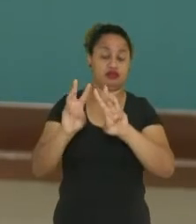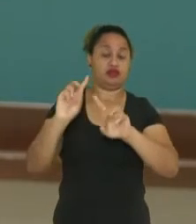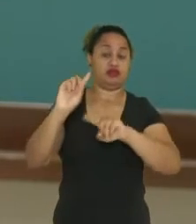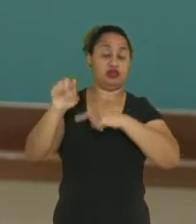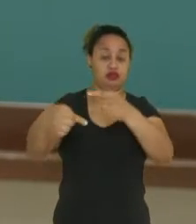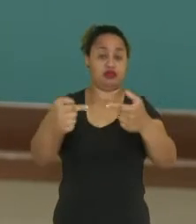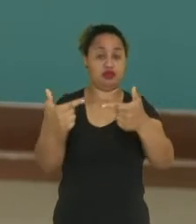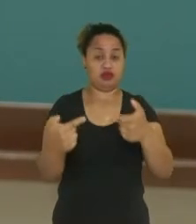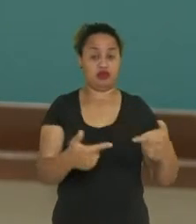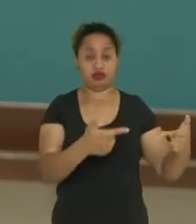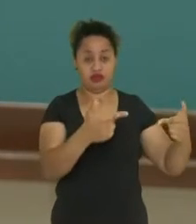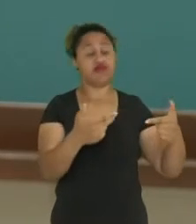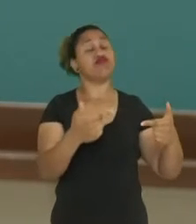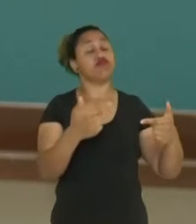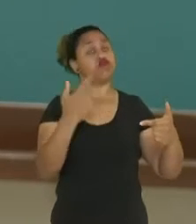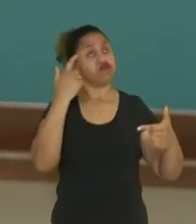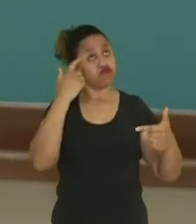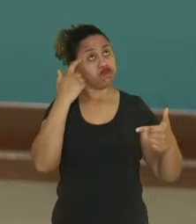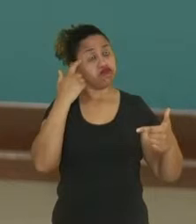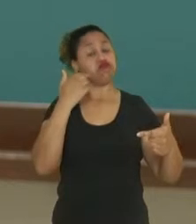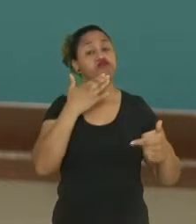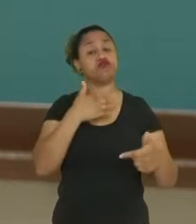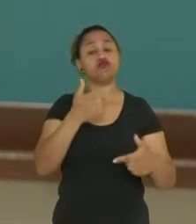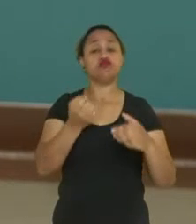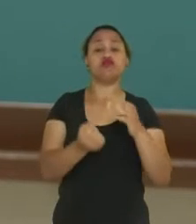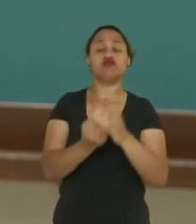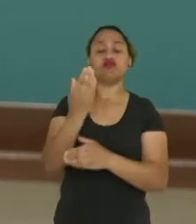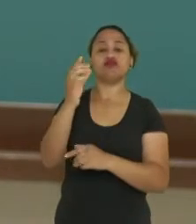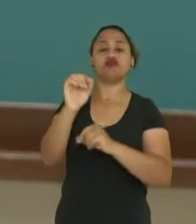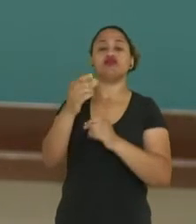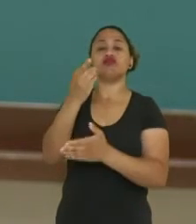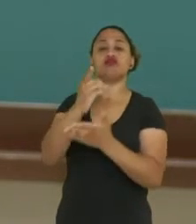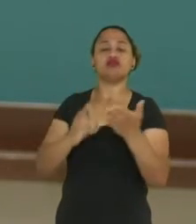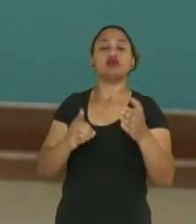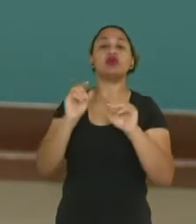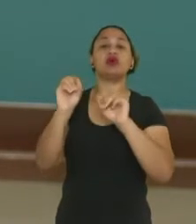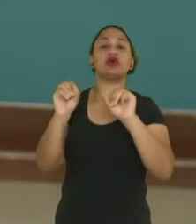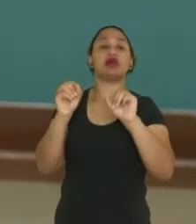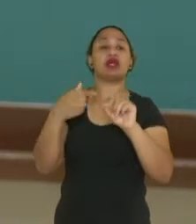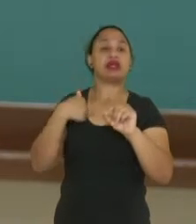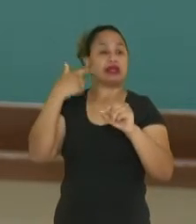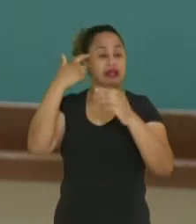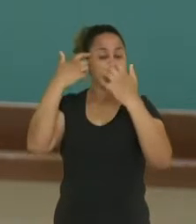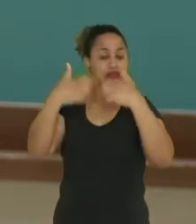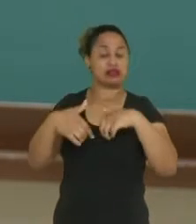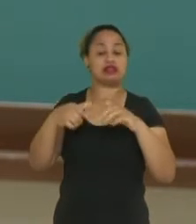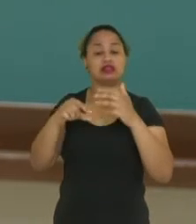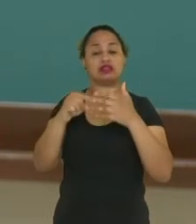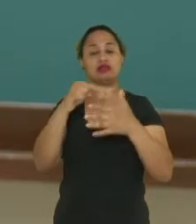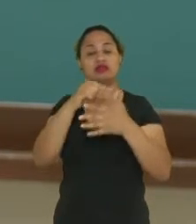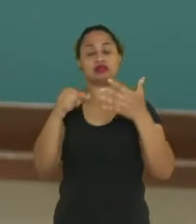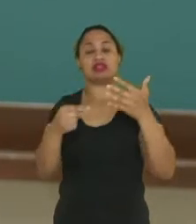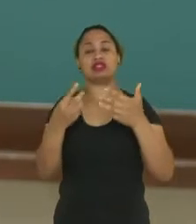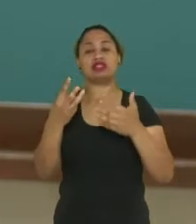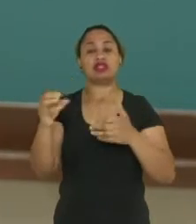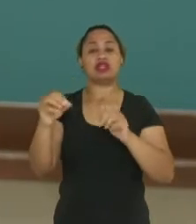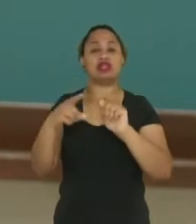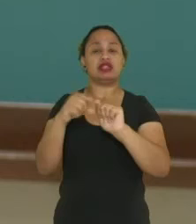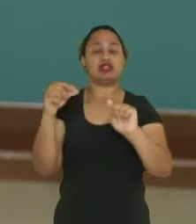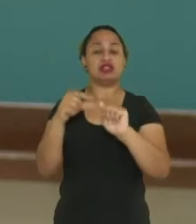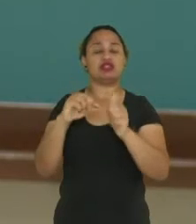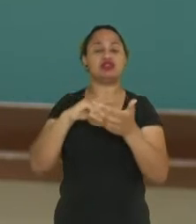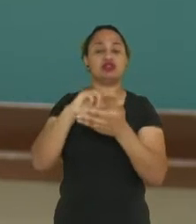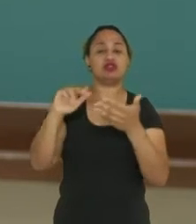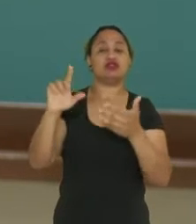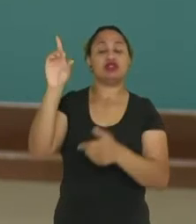pós-guerra acharam por bem criar a declaração prevendo em 30 artigos vários direitos